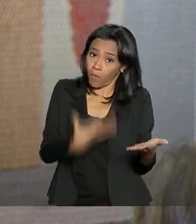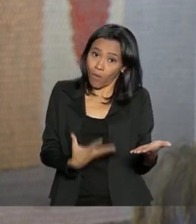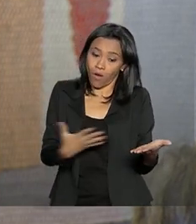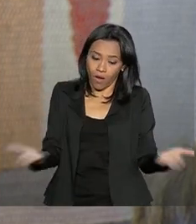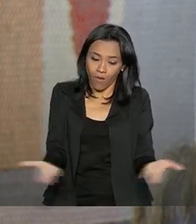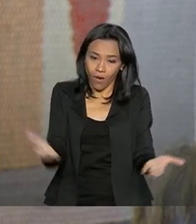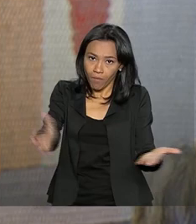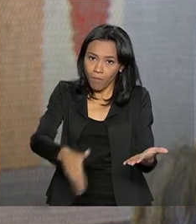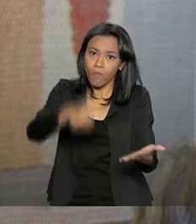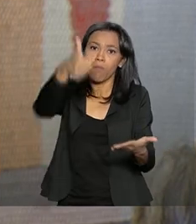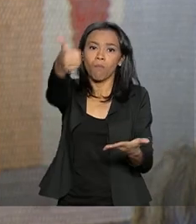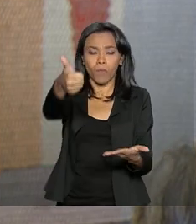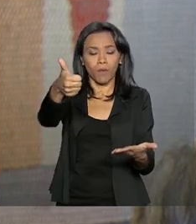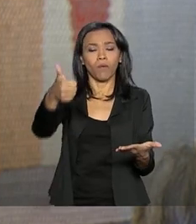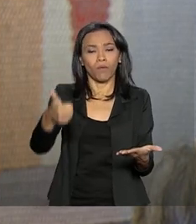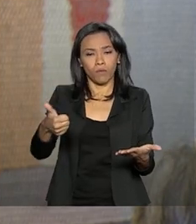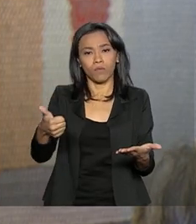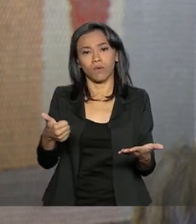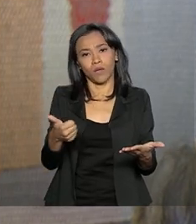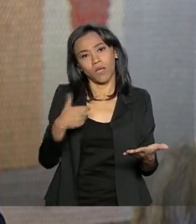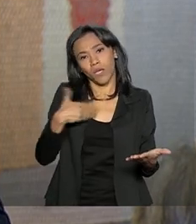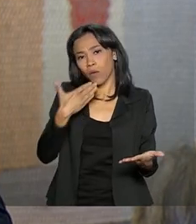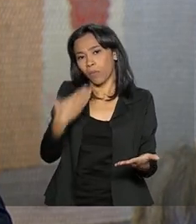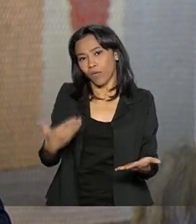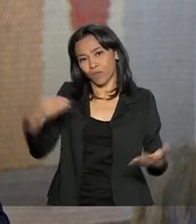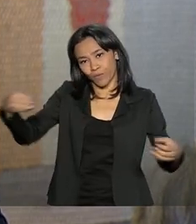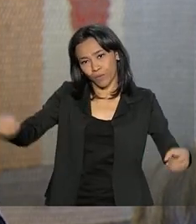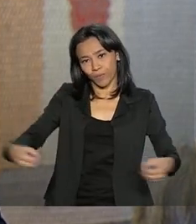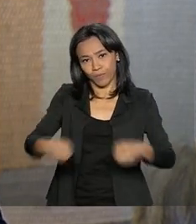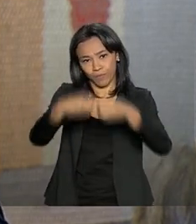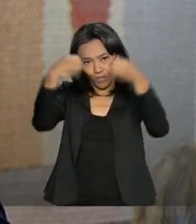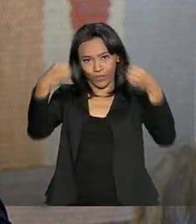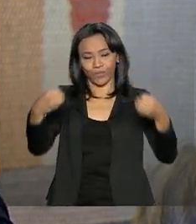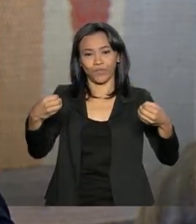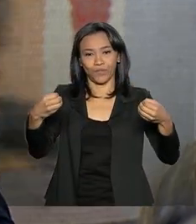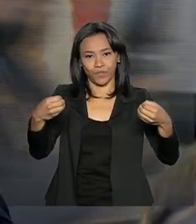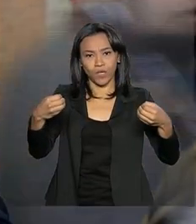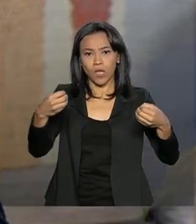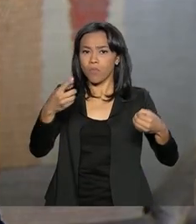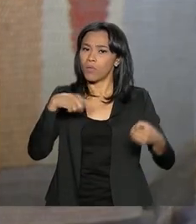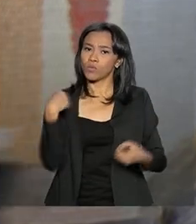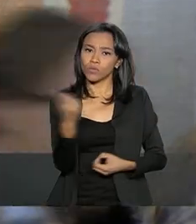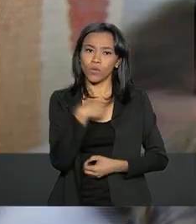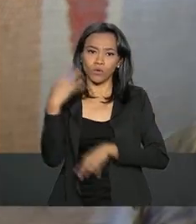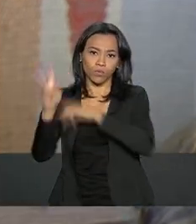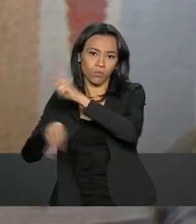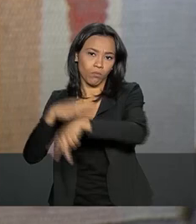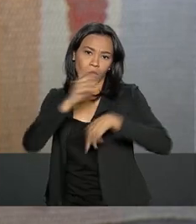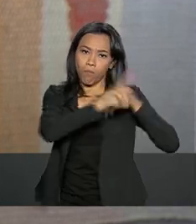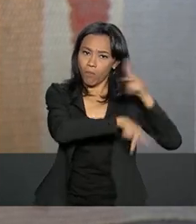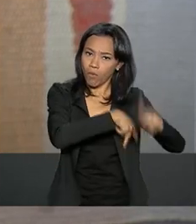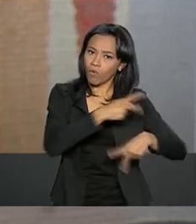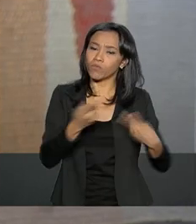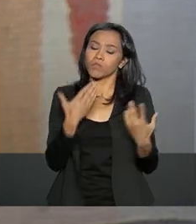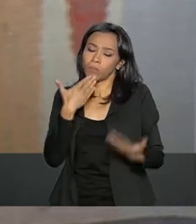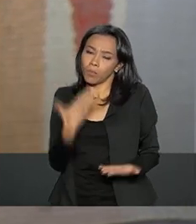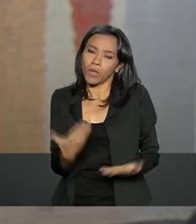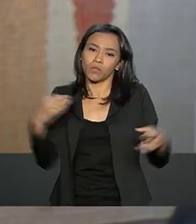ainda melhor entre o Brasil e a Argentina, eu peço um brinde pelos nossos povos, peço um